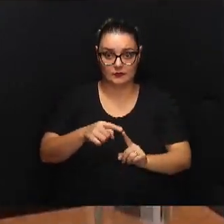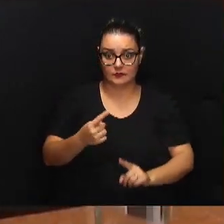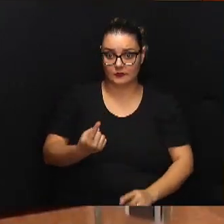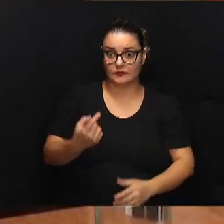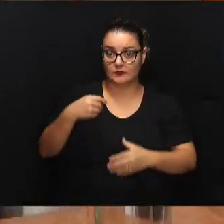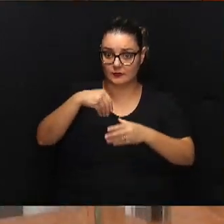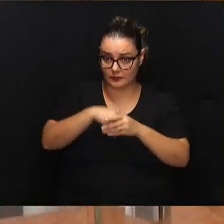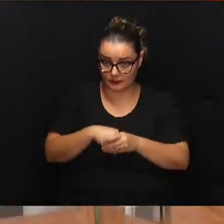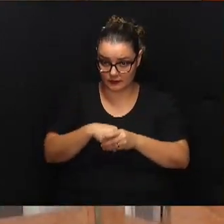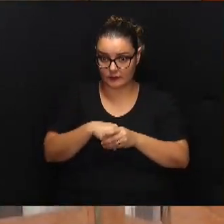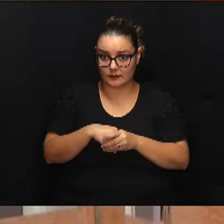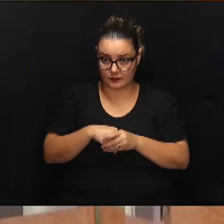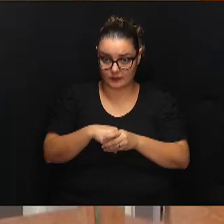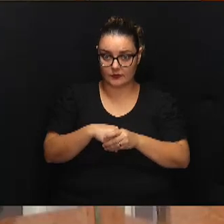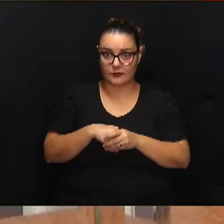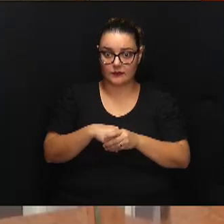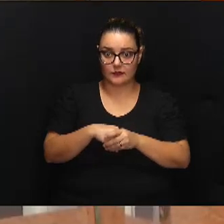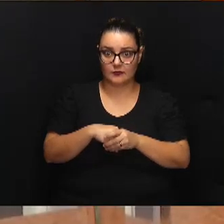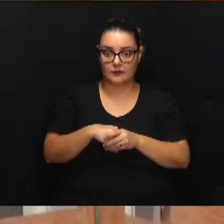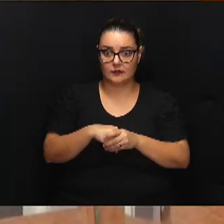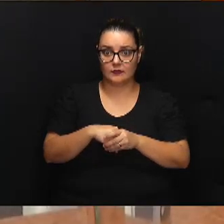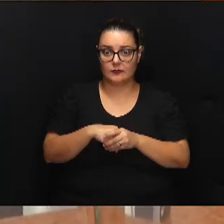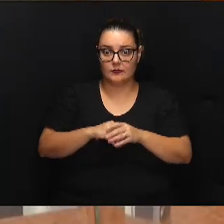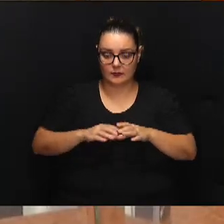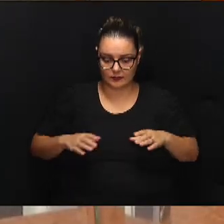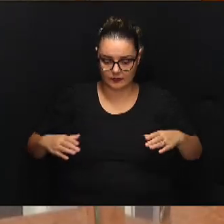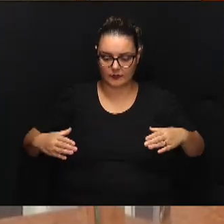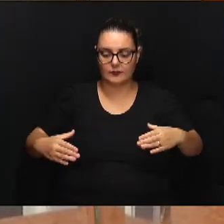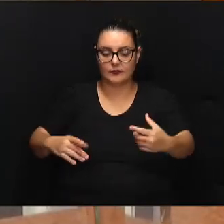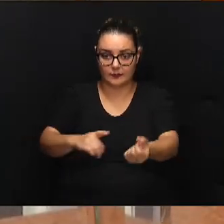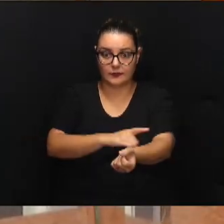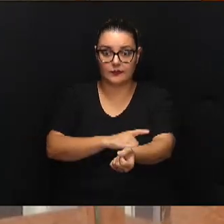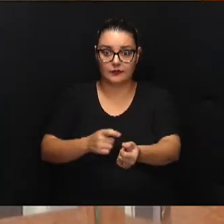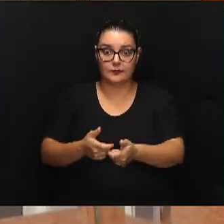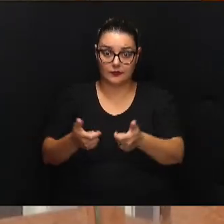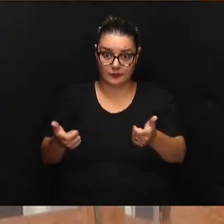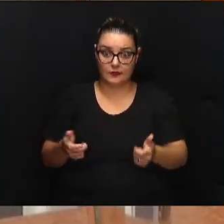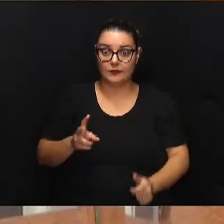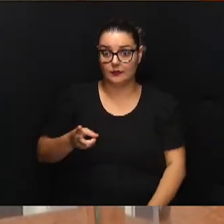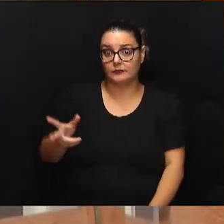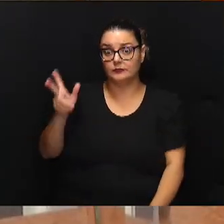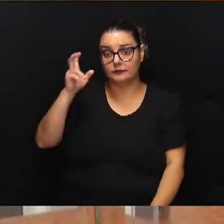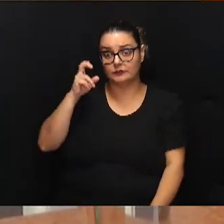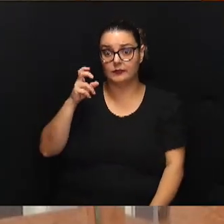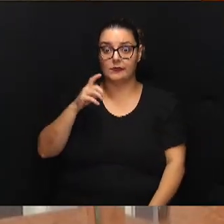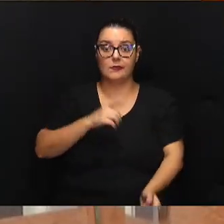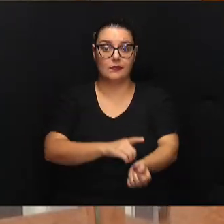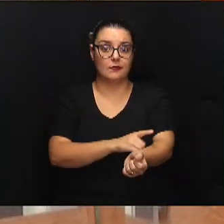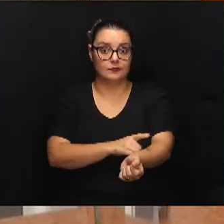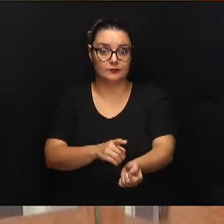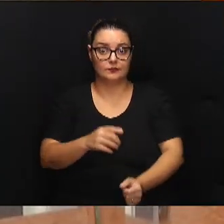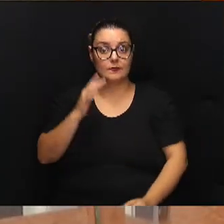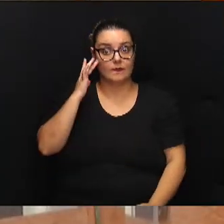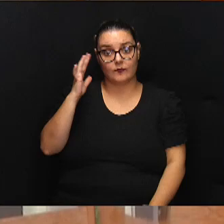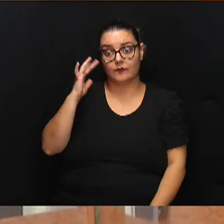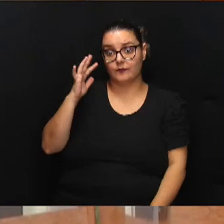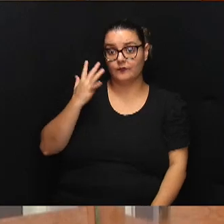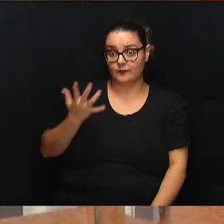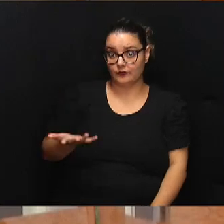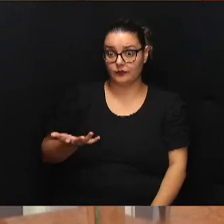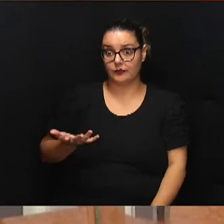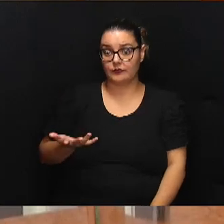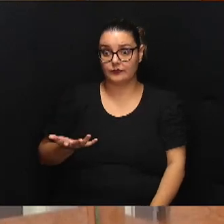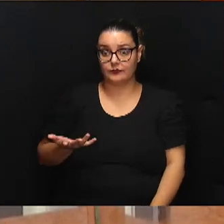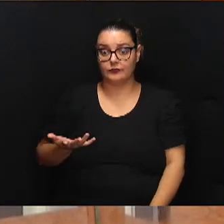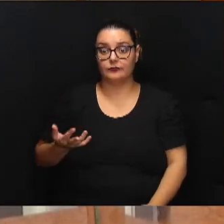dentro da bolha diabetes, que é muito grande, né? A gente sempre ouve falar de diabetes, imediatamente a gente